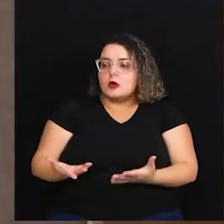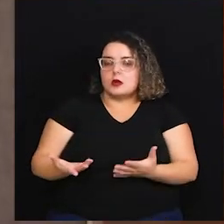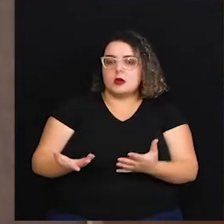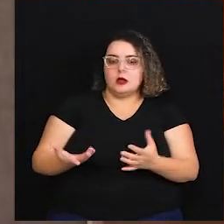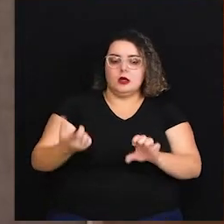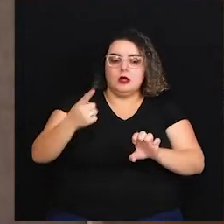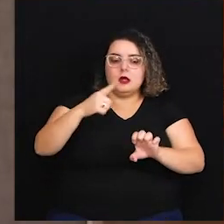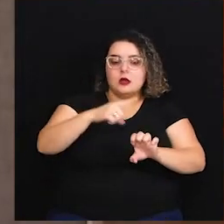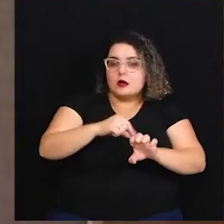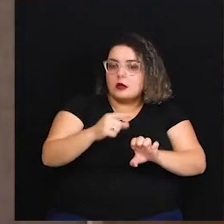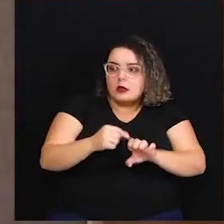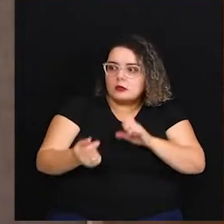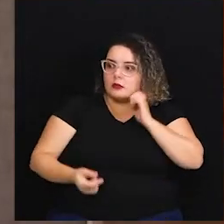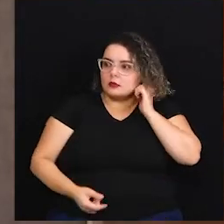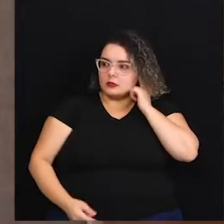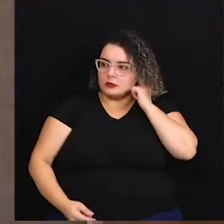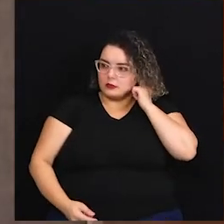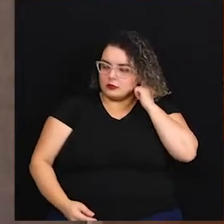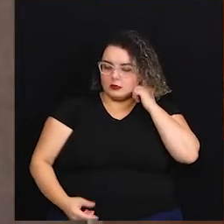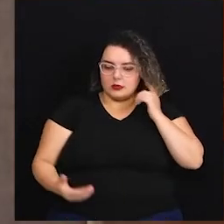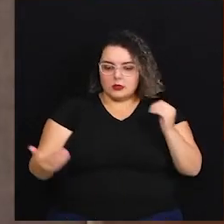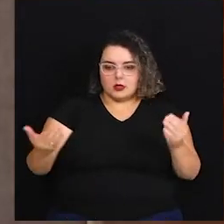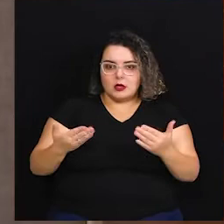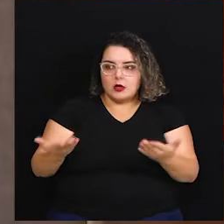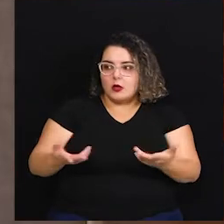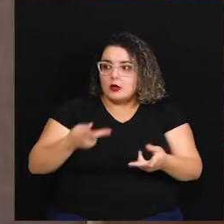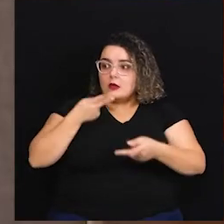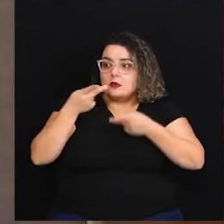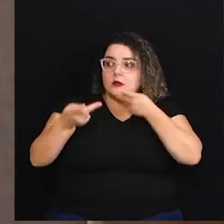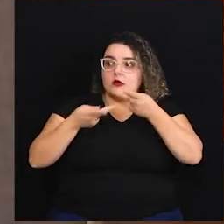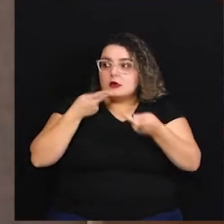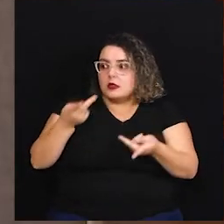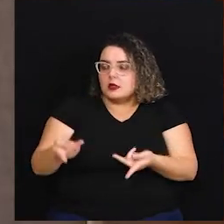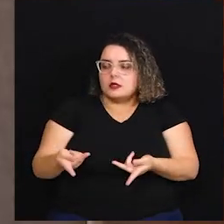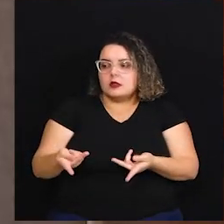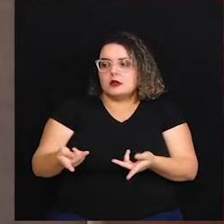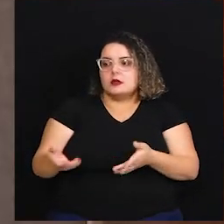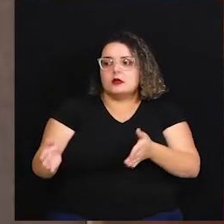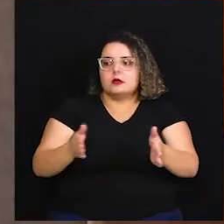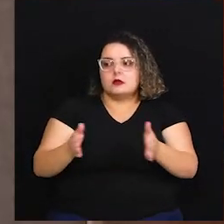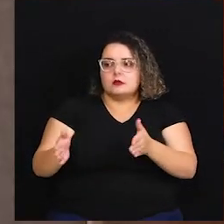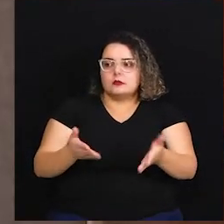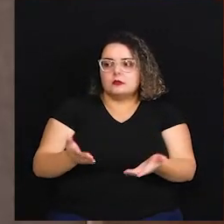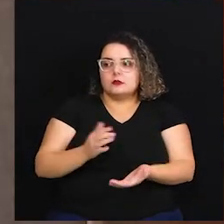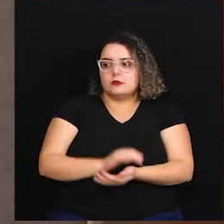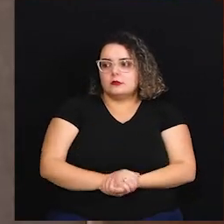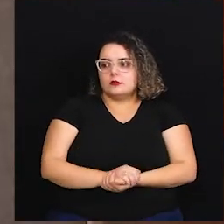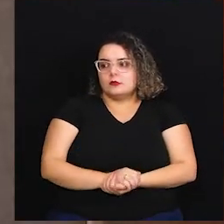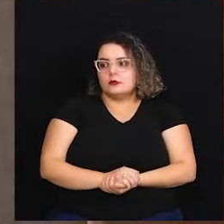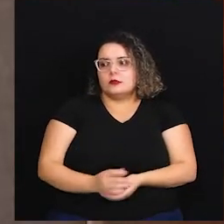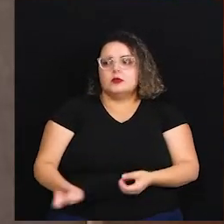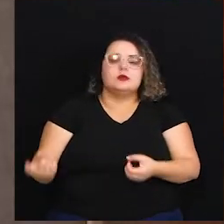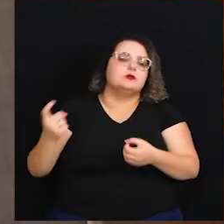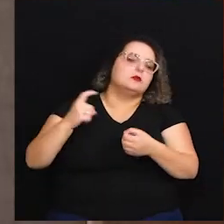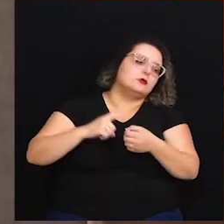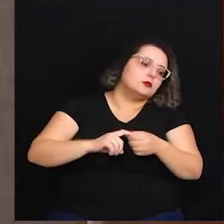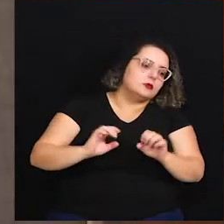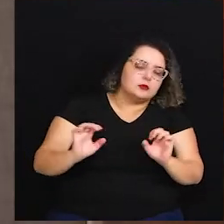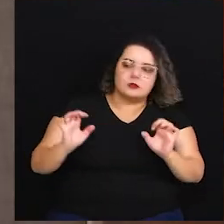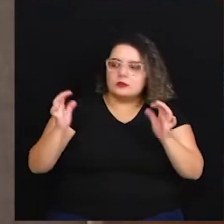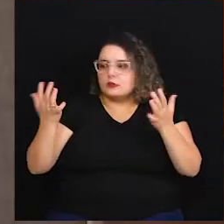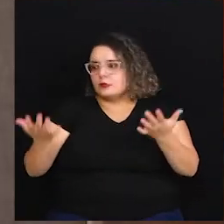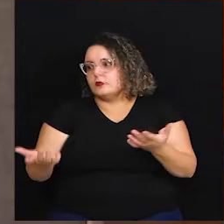empresária passando por tudo que você passou e agora como tá essa situação em relação a, olha, a gente voltou